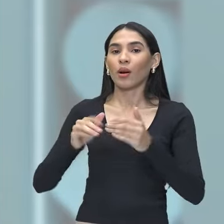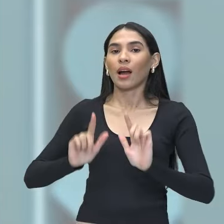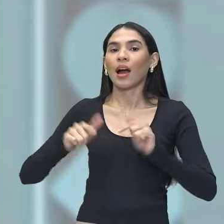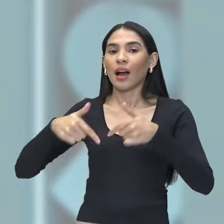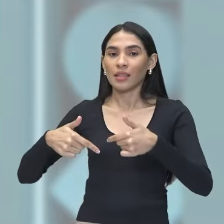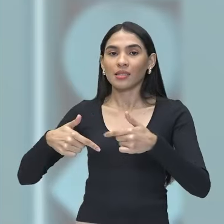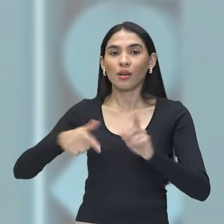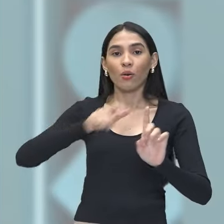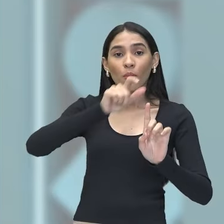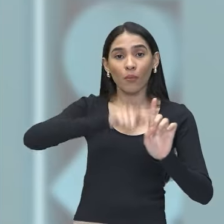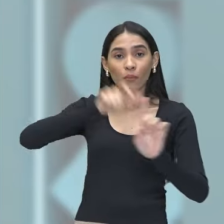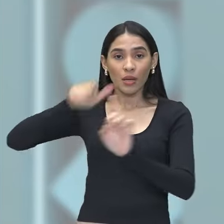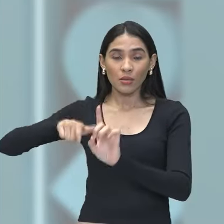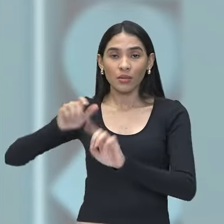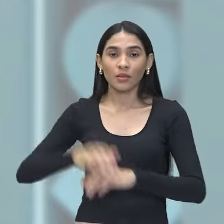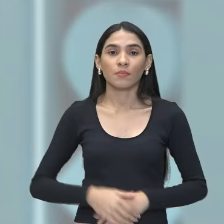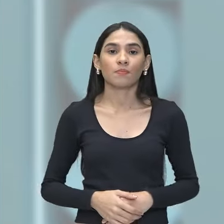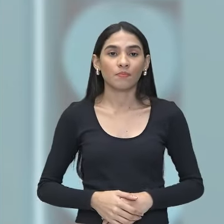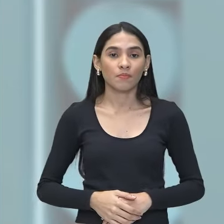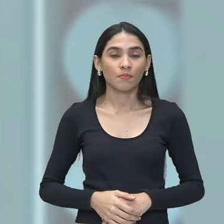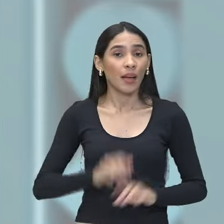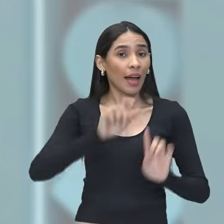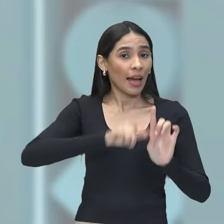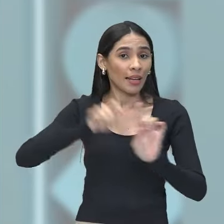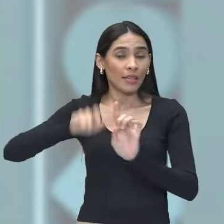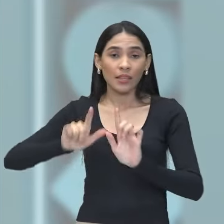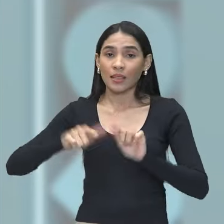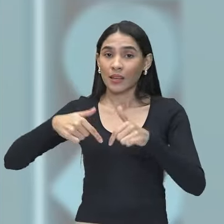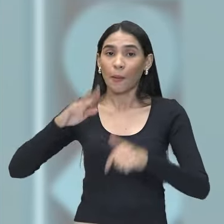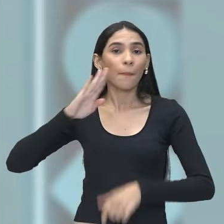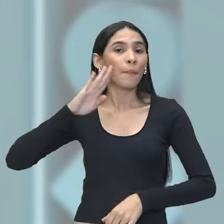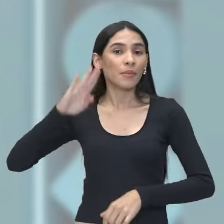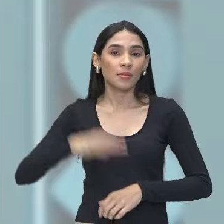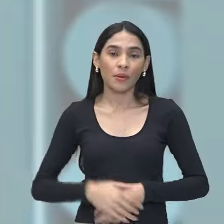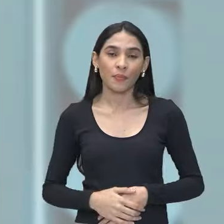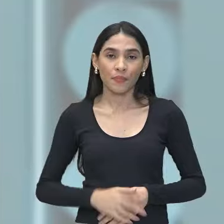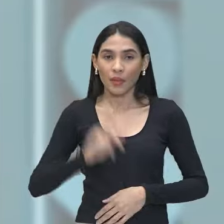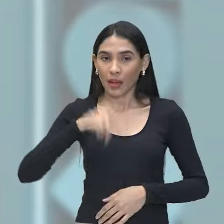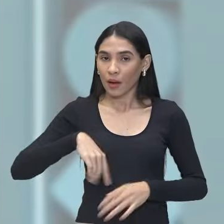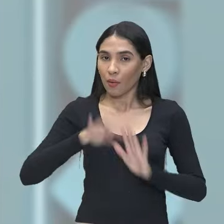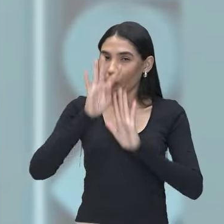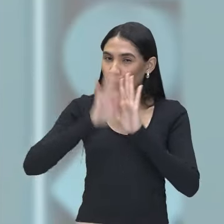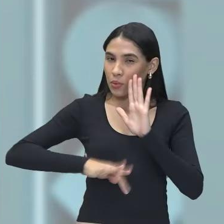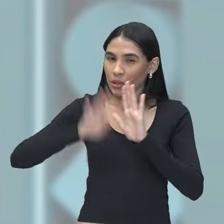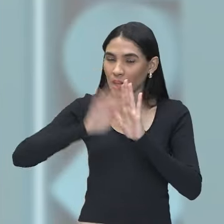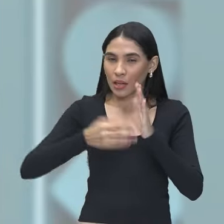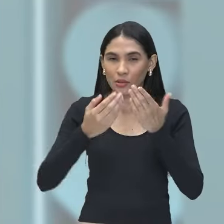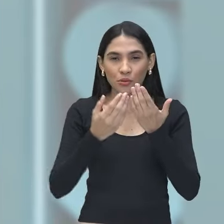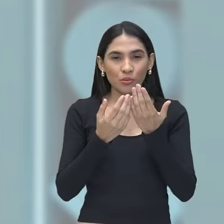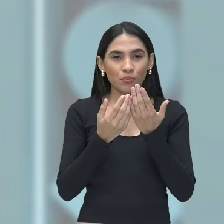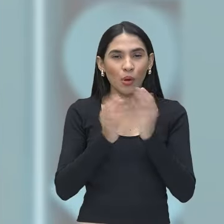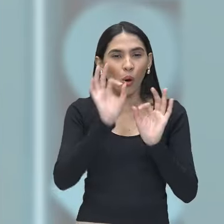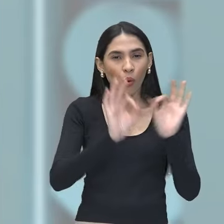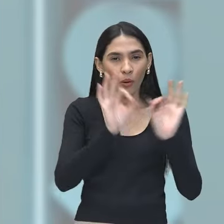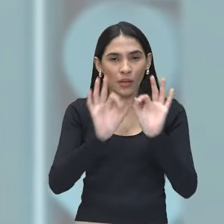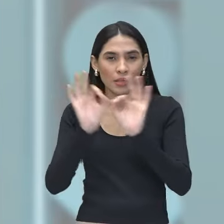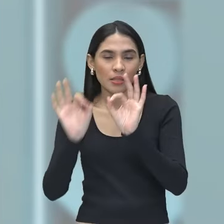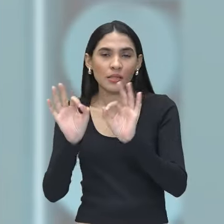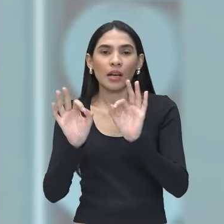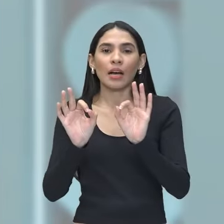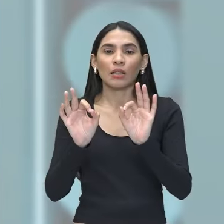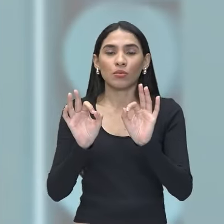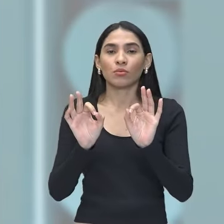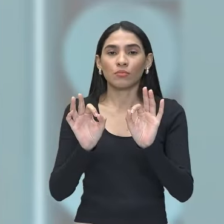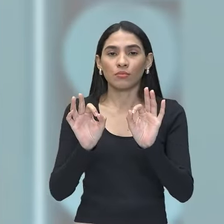das personagens, as ações principais. E é um texto todo composto por, né,